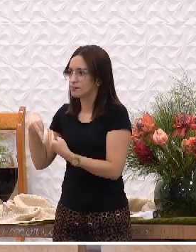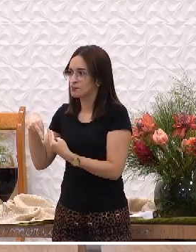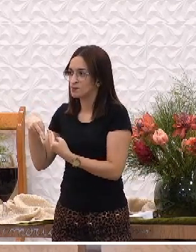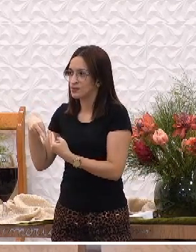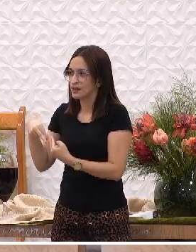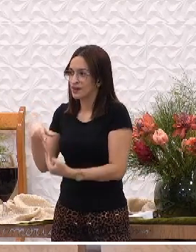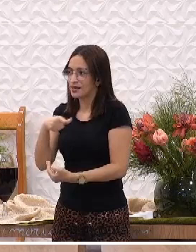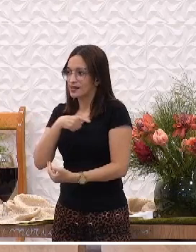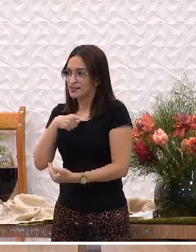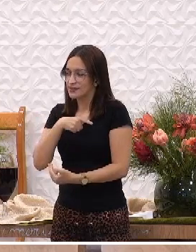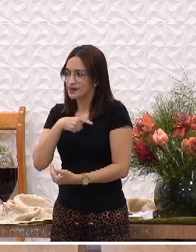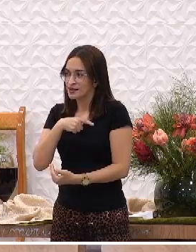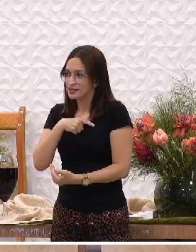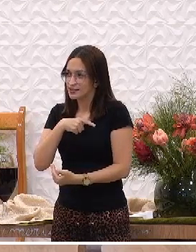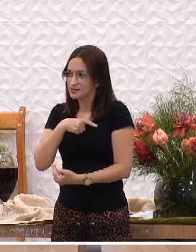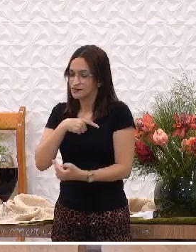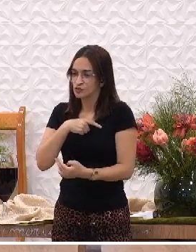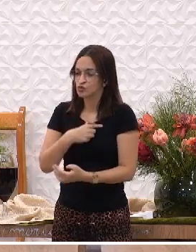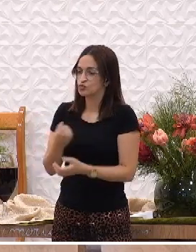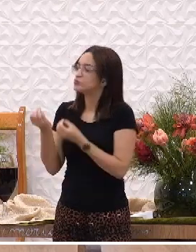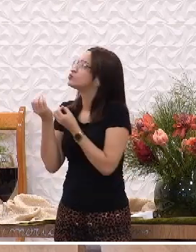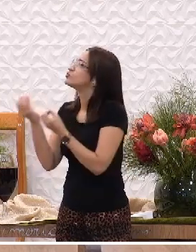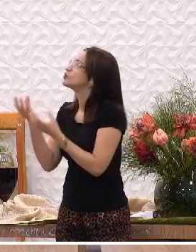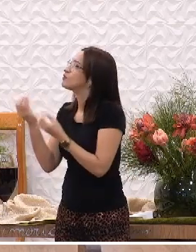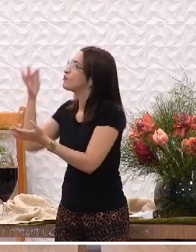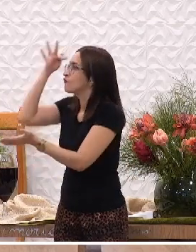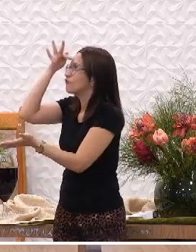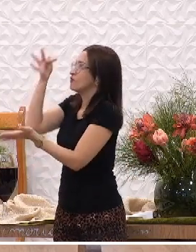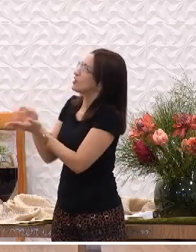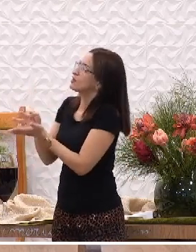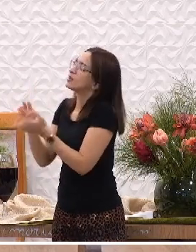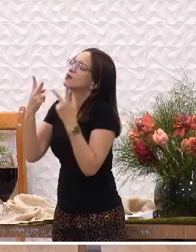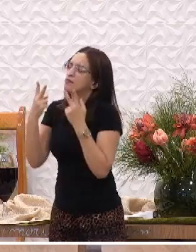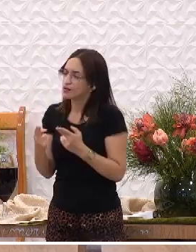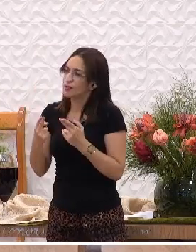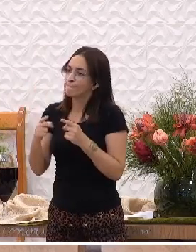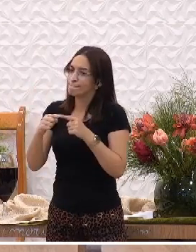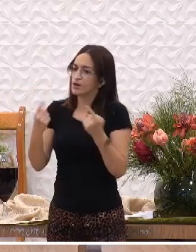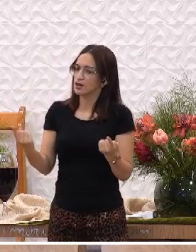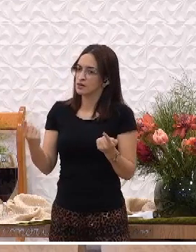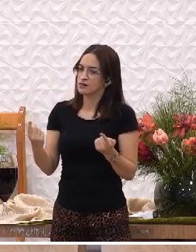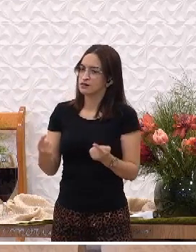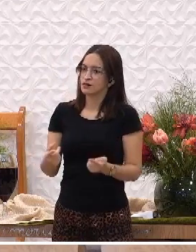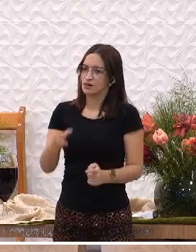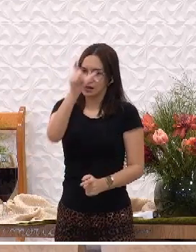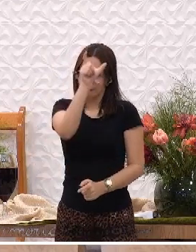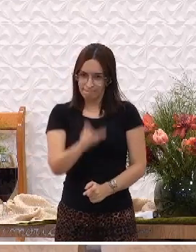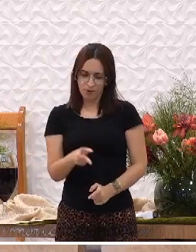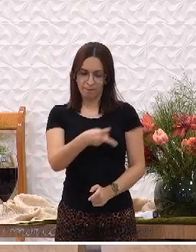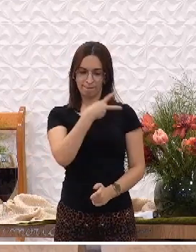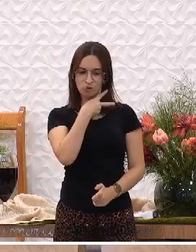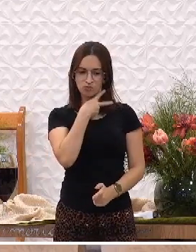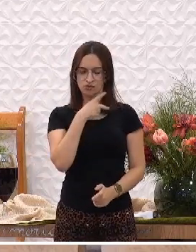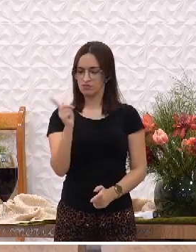até subscrevem a mesma confissão de fé que a gente, mas que não são presbiterianos. Tá? E é porque o nome presbiteriano, ele diz